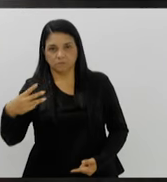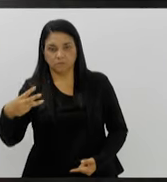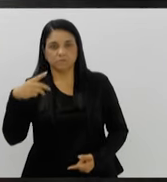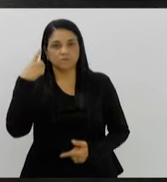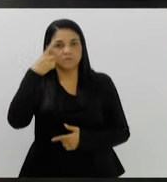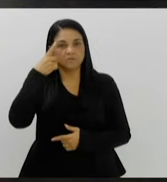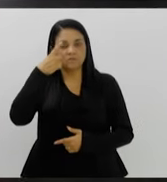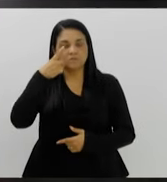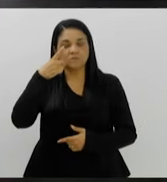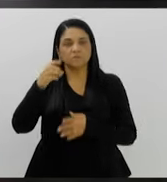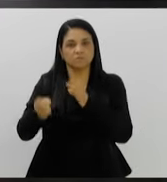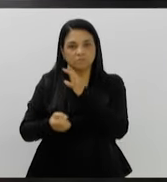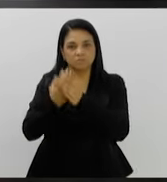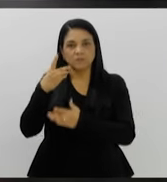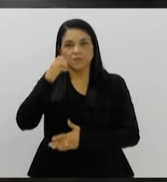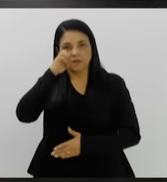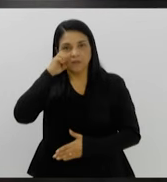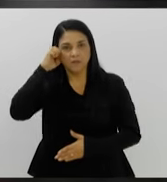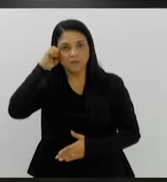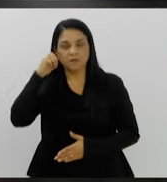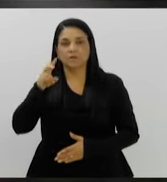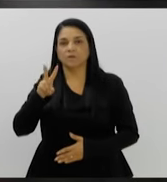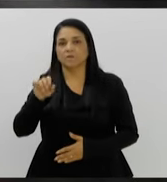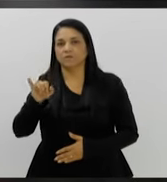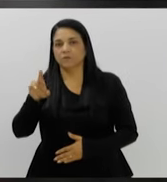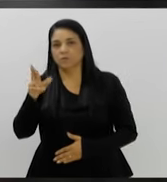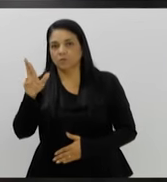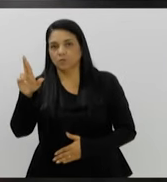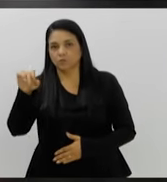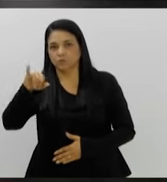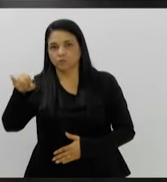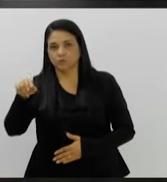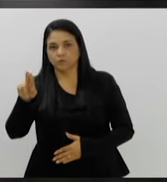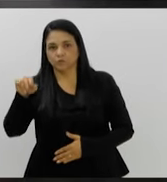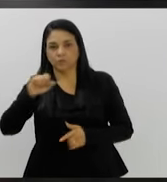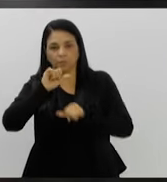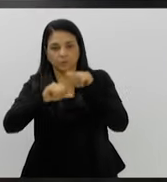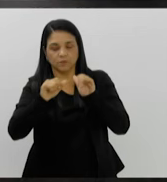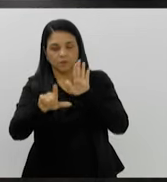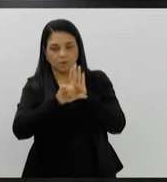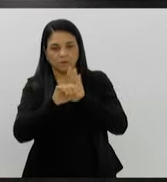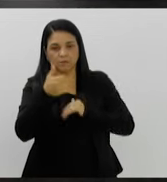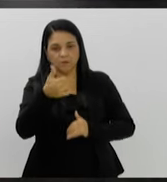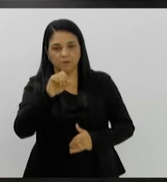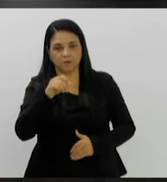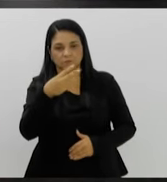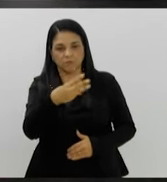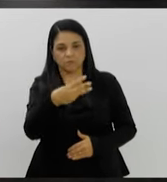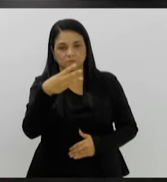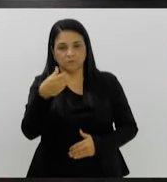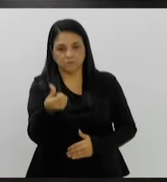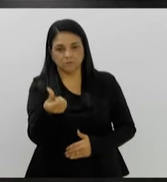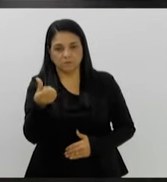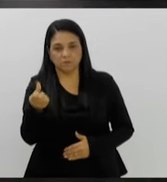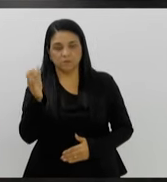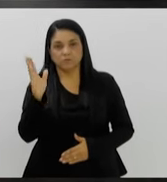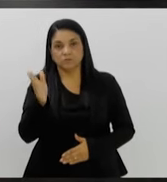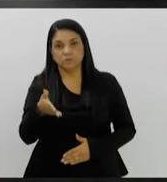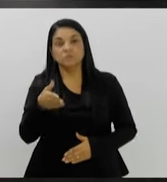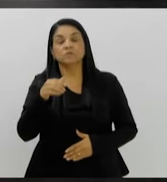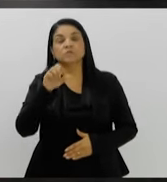autoria dos deputados taquim e Vitor Júnior que altera a lei número 10.366 de 8 de